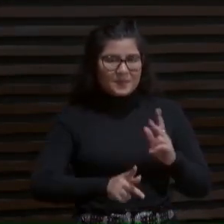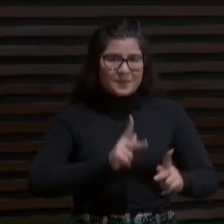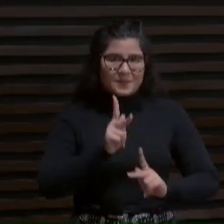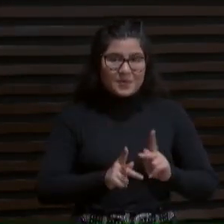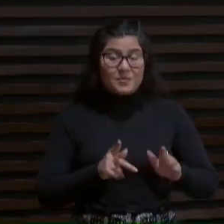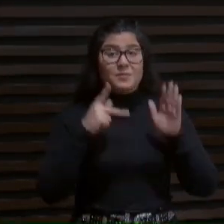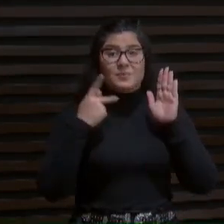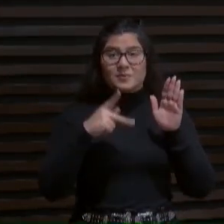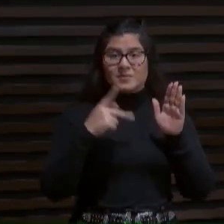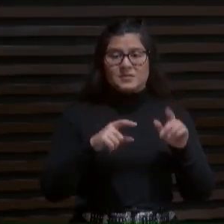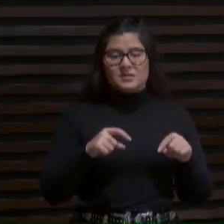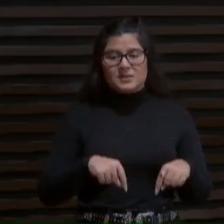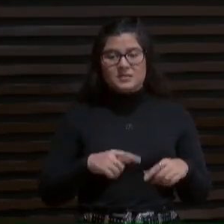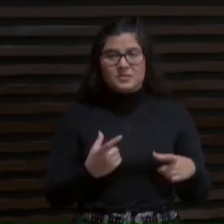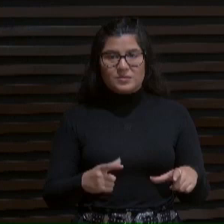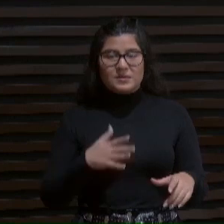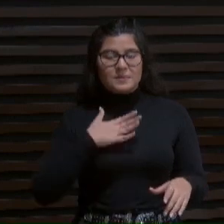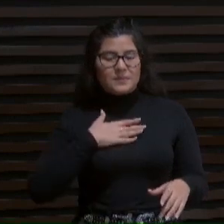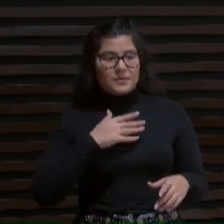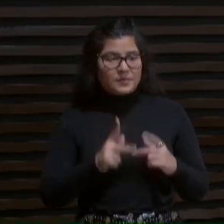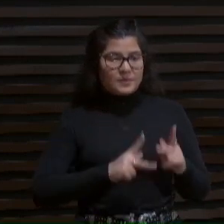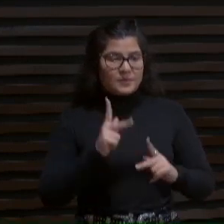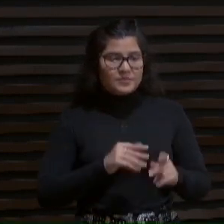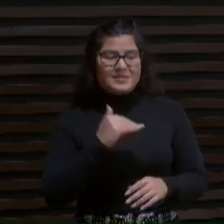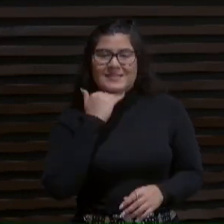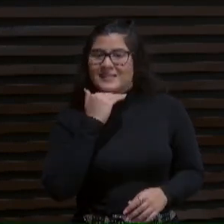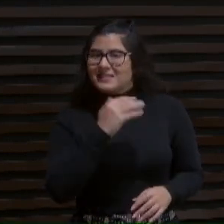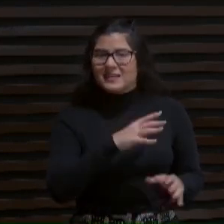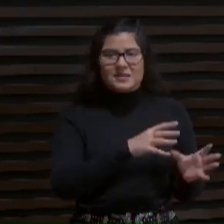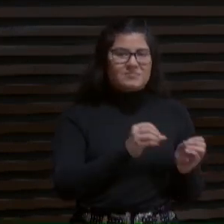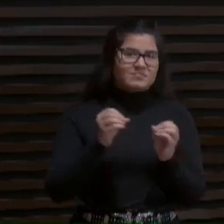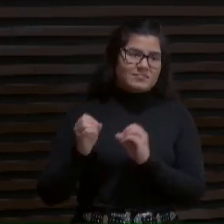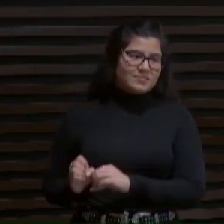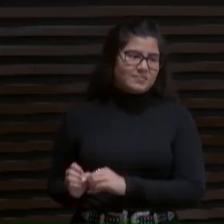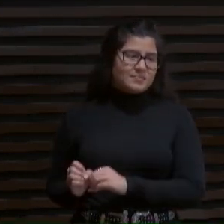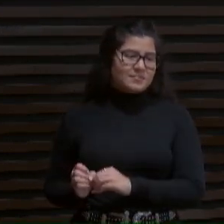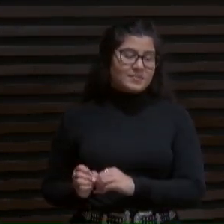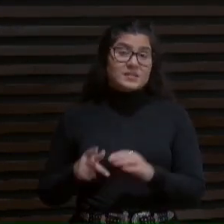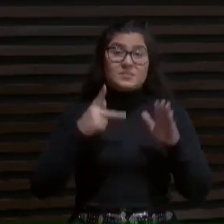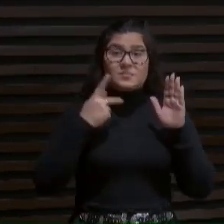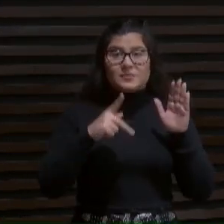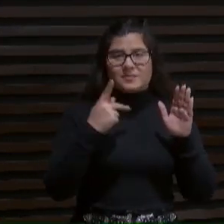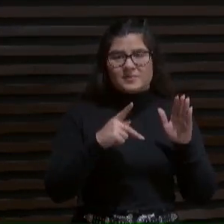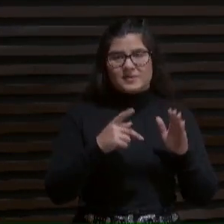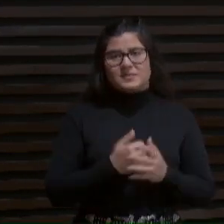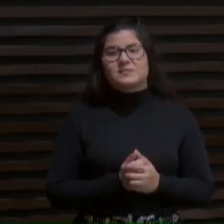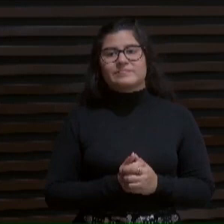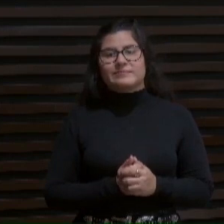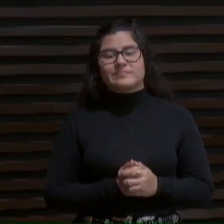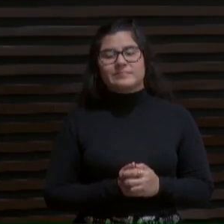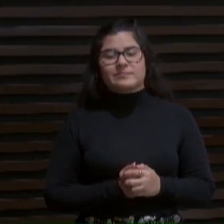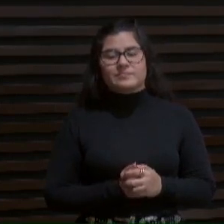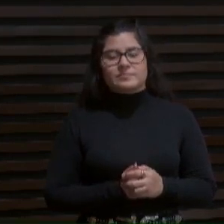prometi este lugar para o meu povo, e ninguém tirará essa promessa de sobre eles.